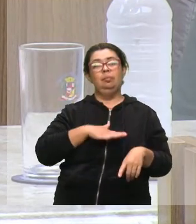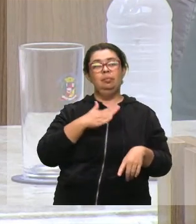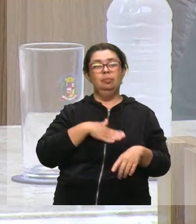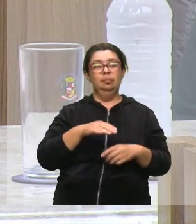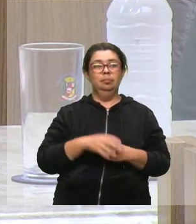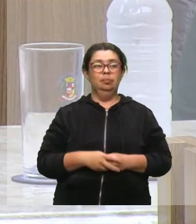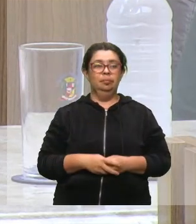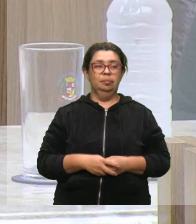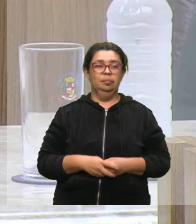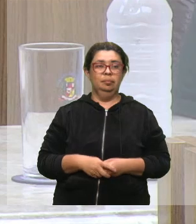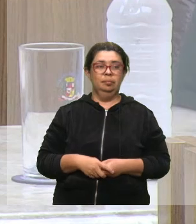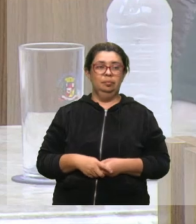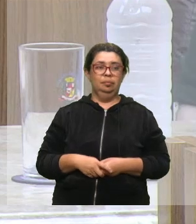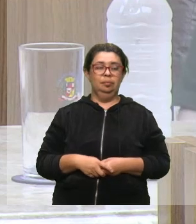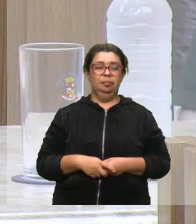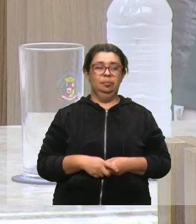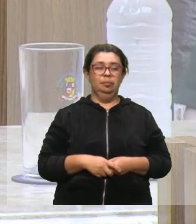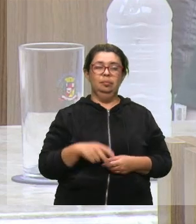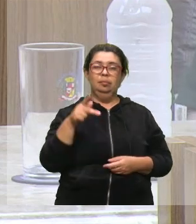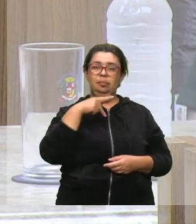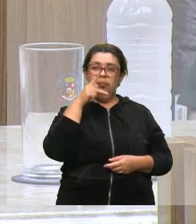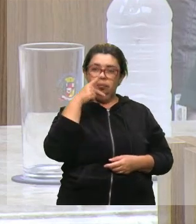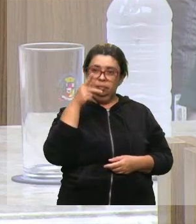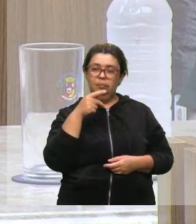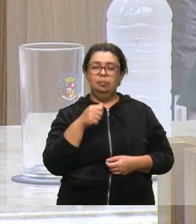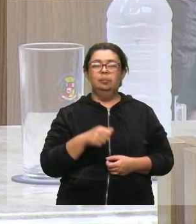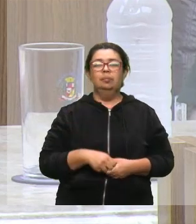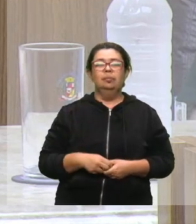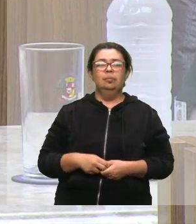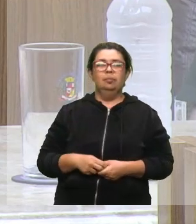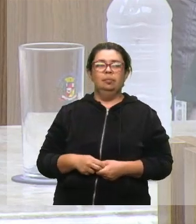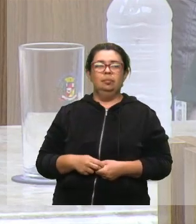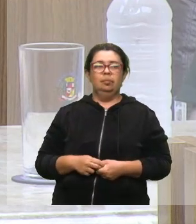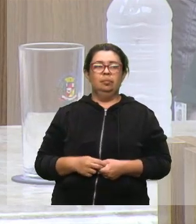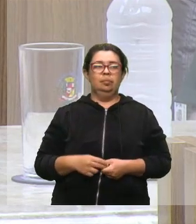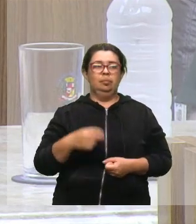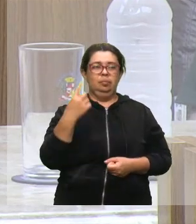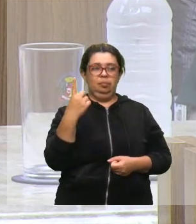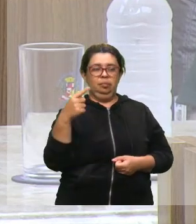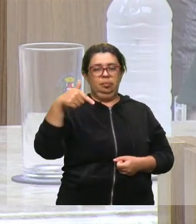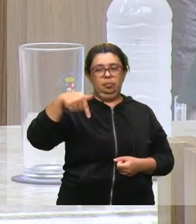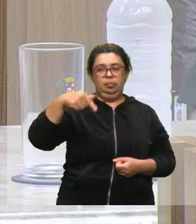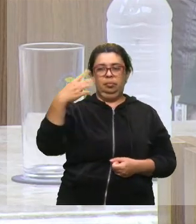prestação de contas da aplicação do município em